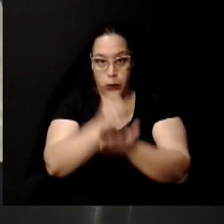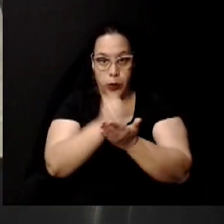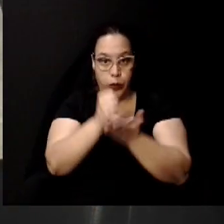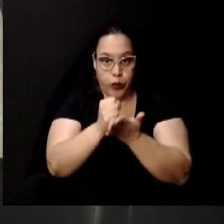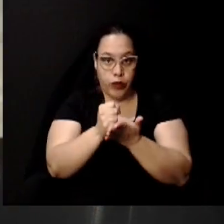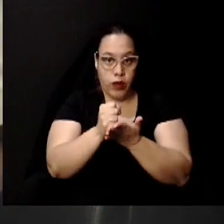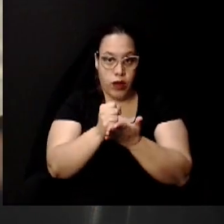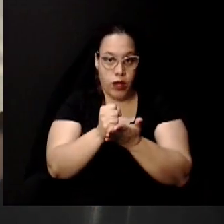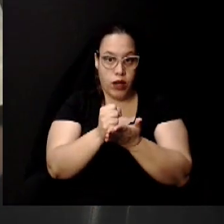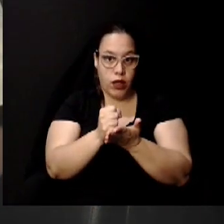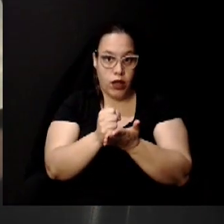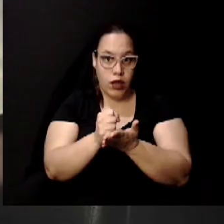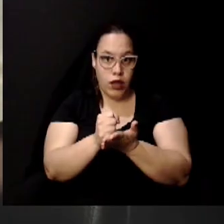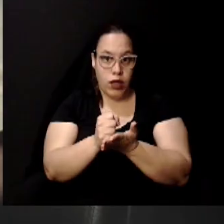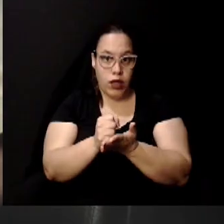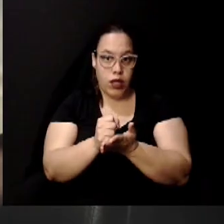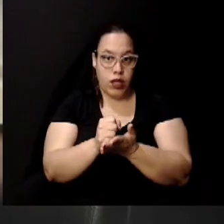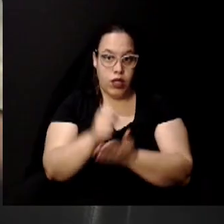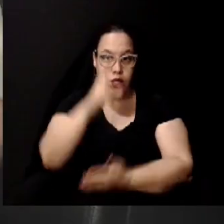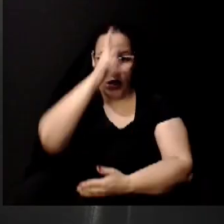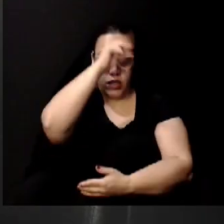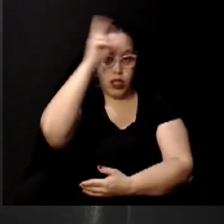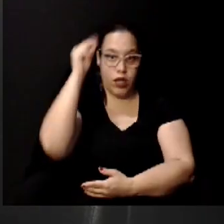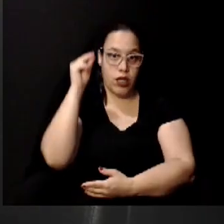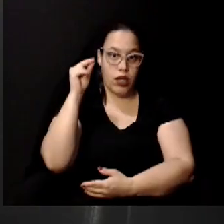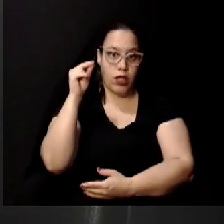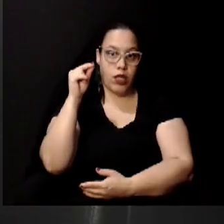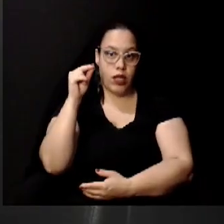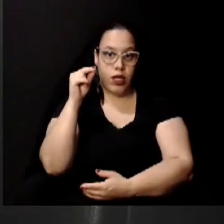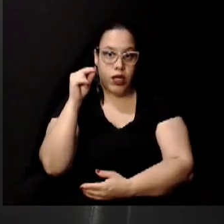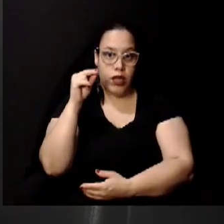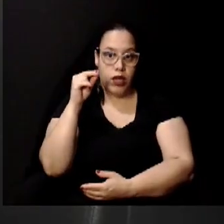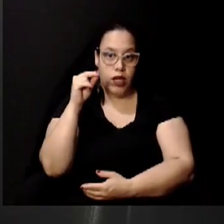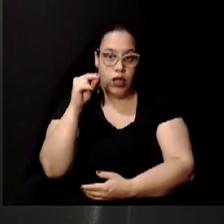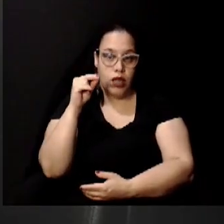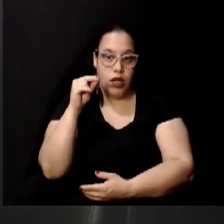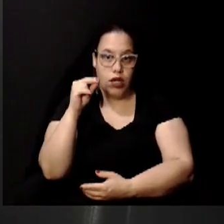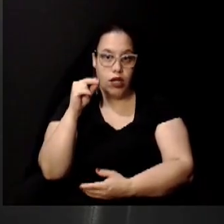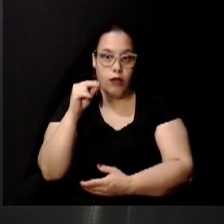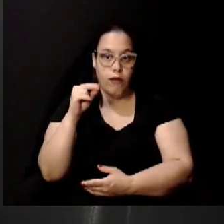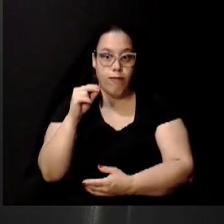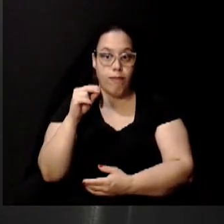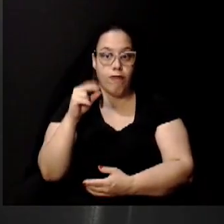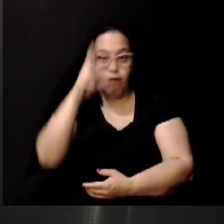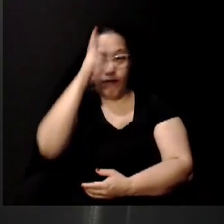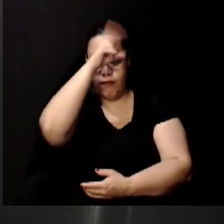em muitas prefeituras, né? Estou aqui os prefeitos, quando deu a crise, os prefeitos lá do